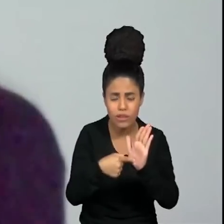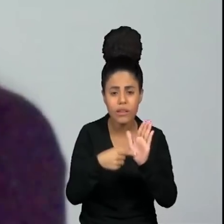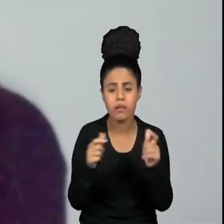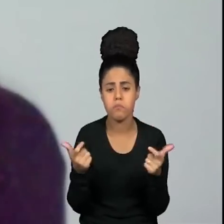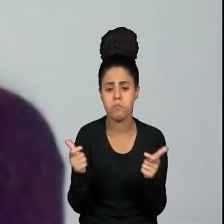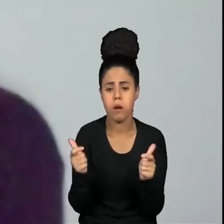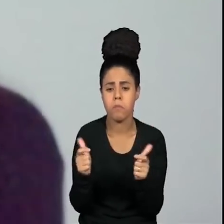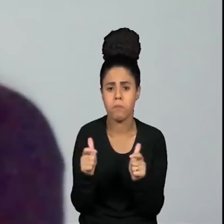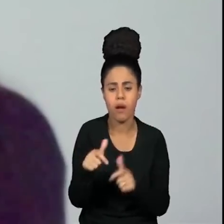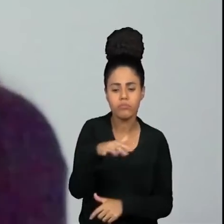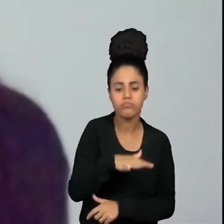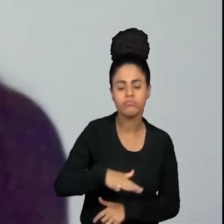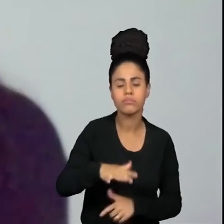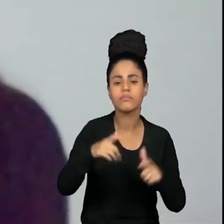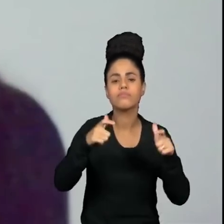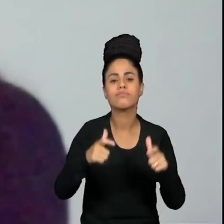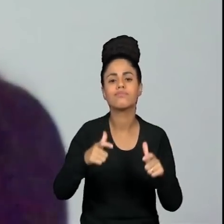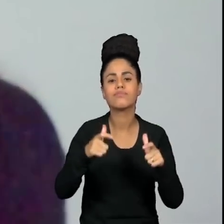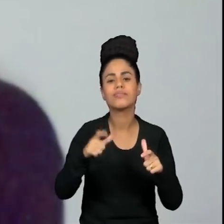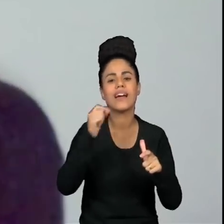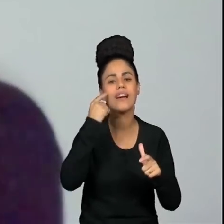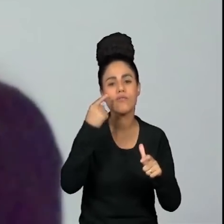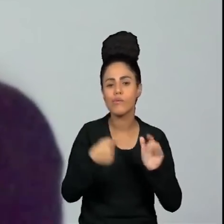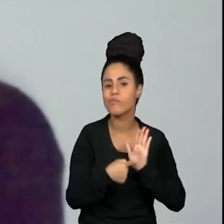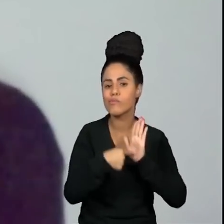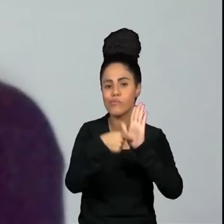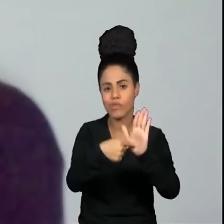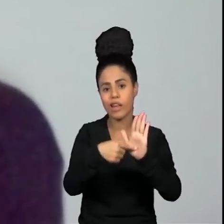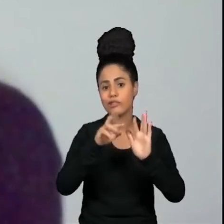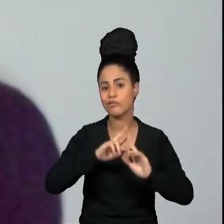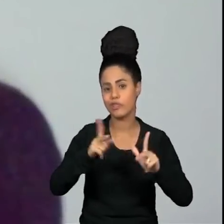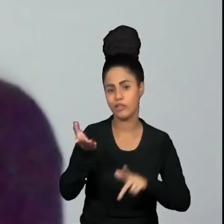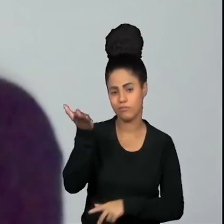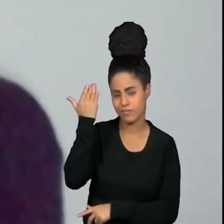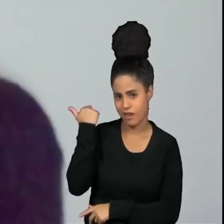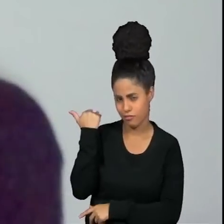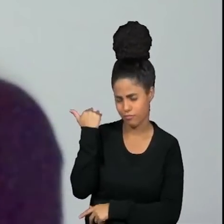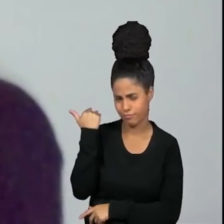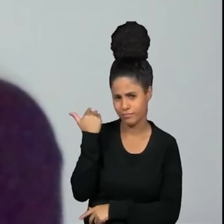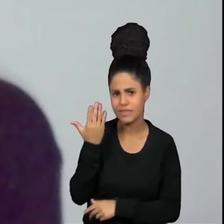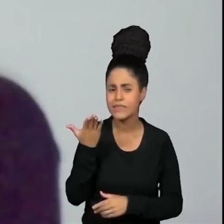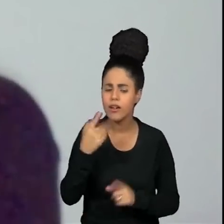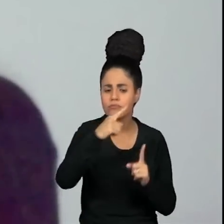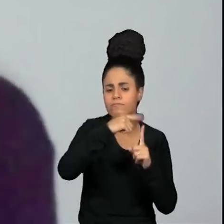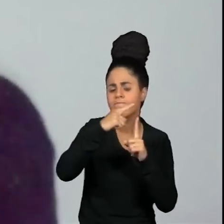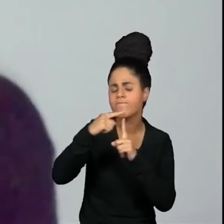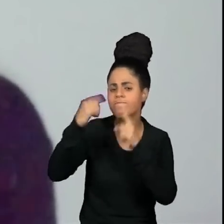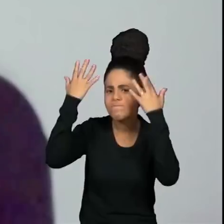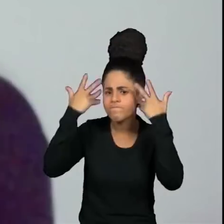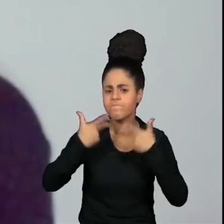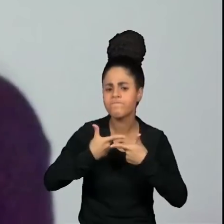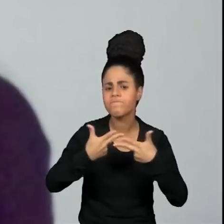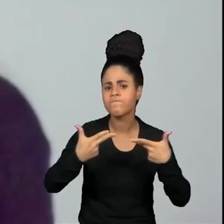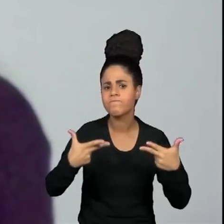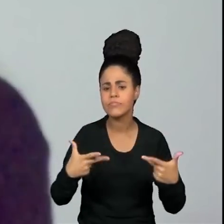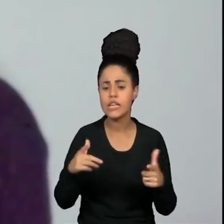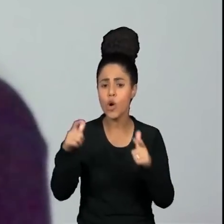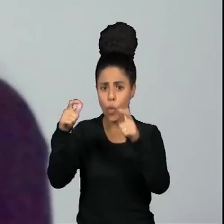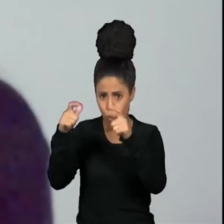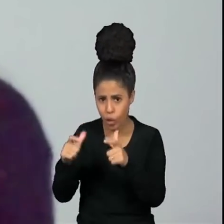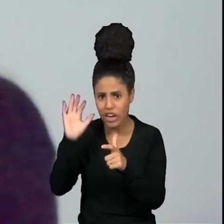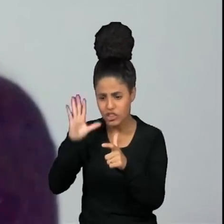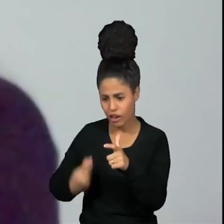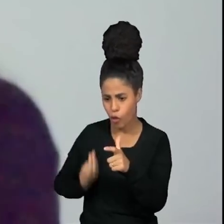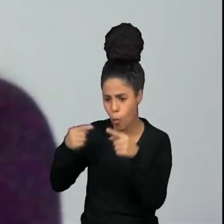em regiões que são hábitats relictuais do passado, né? Essas espécies, elas já não estão nos ambientes